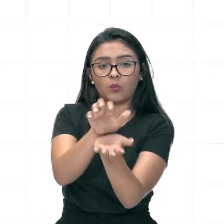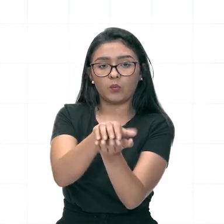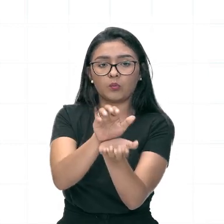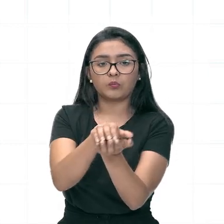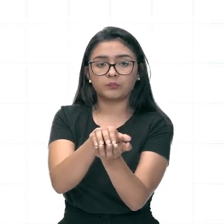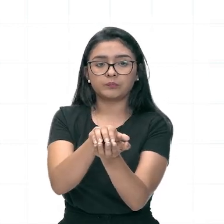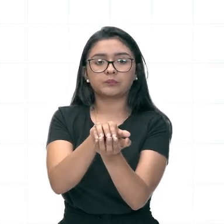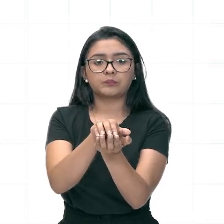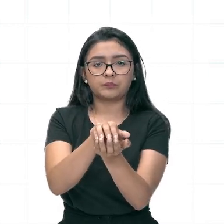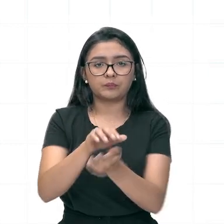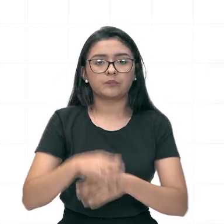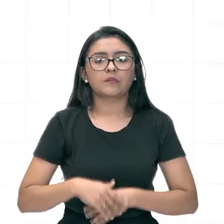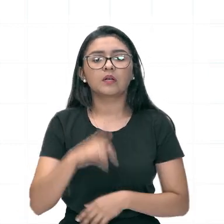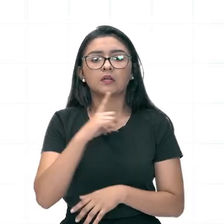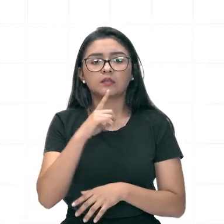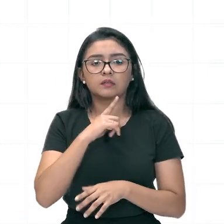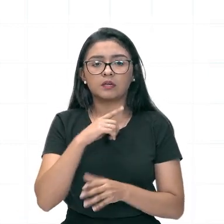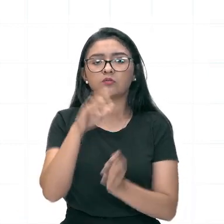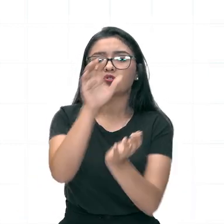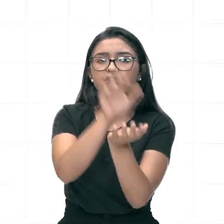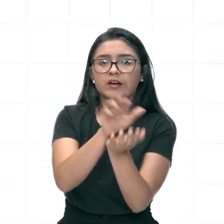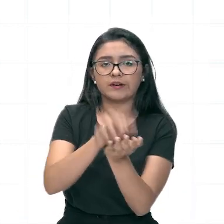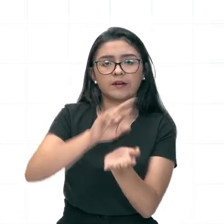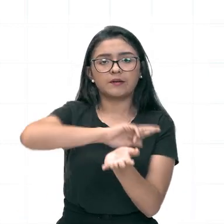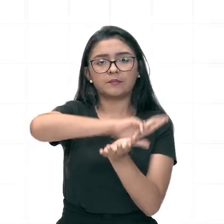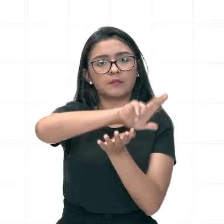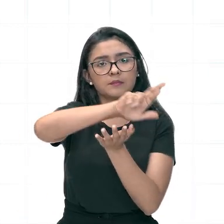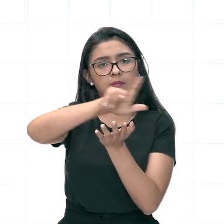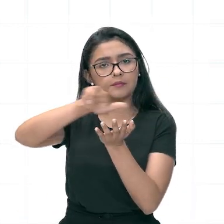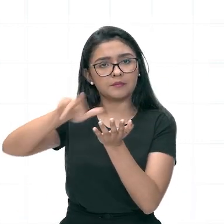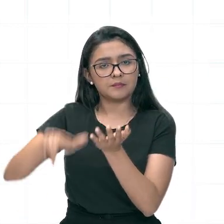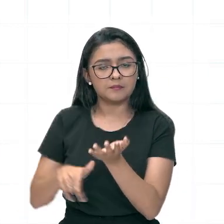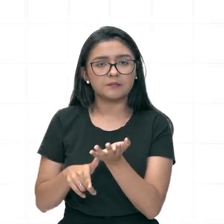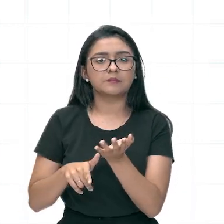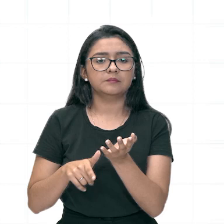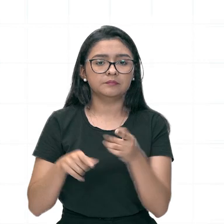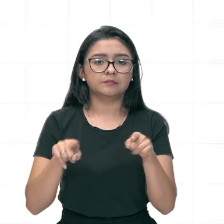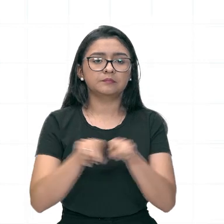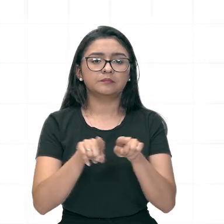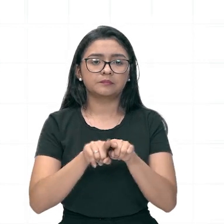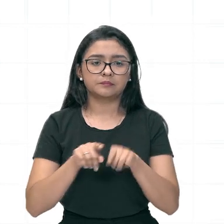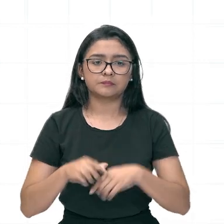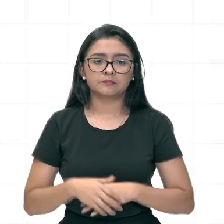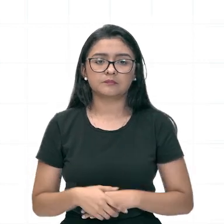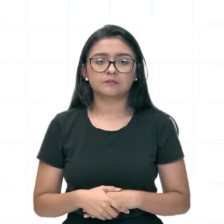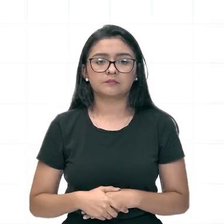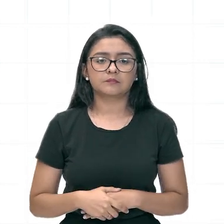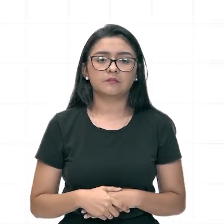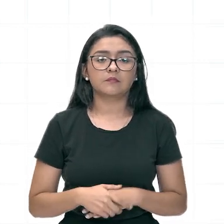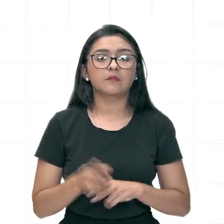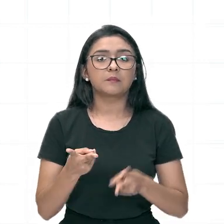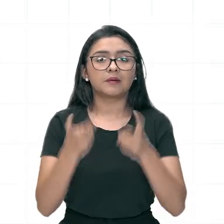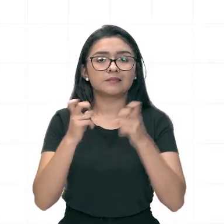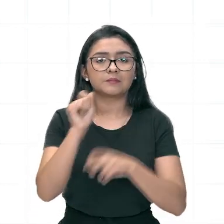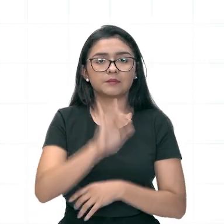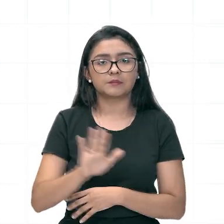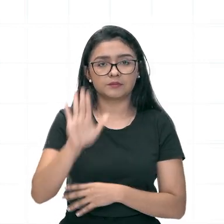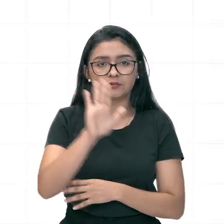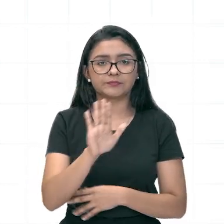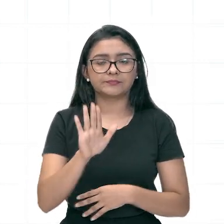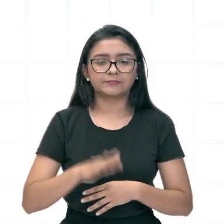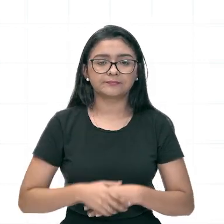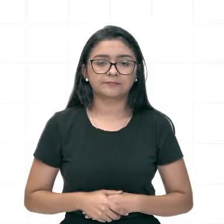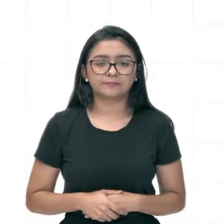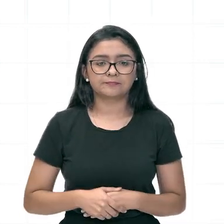onde nós vamos ter os jacarés, os crocodilos, né, os gaviais, por exemplo, como a gente pode